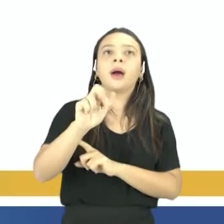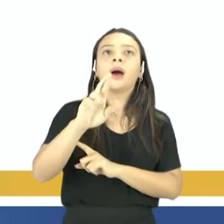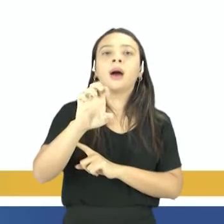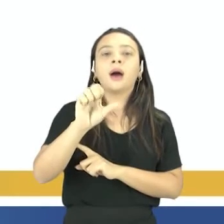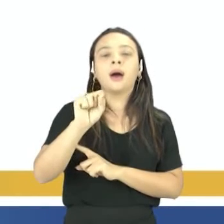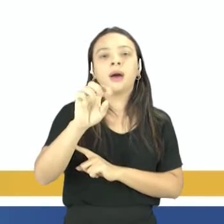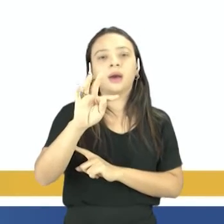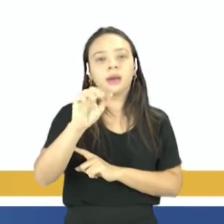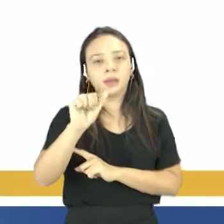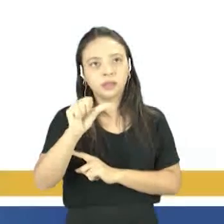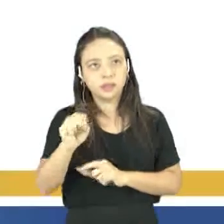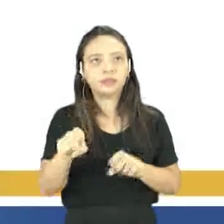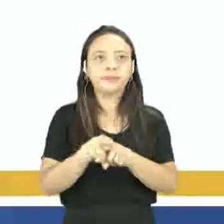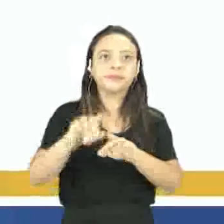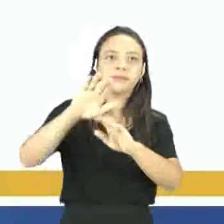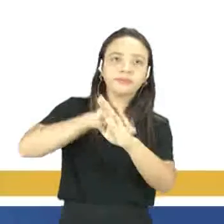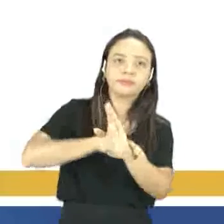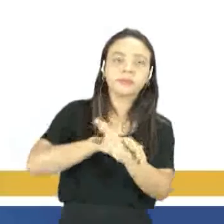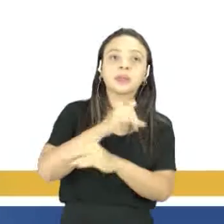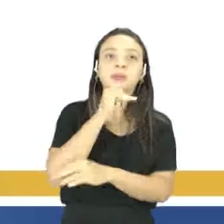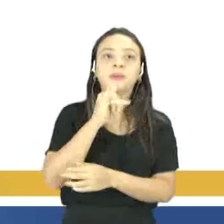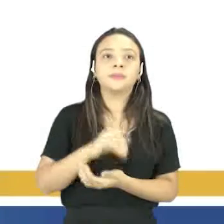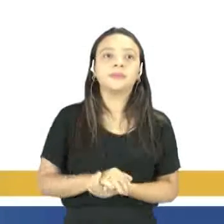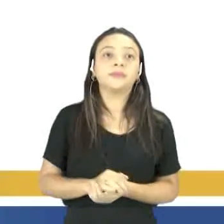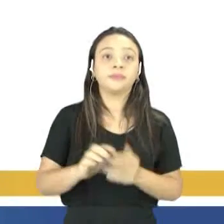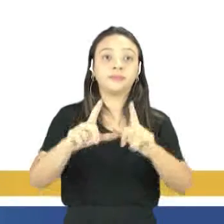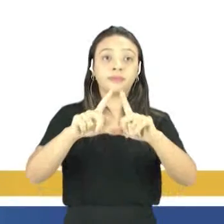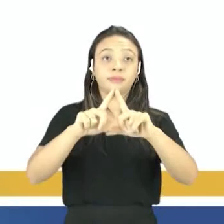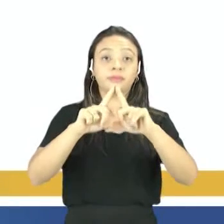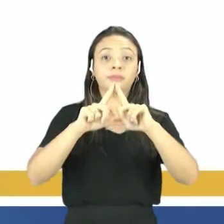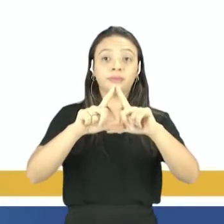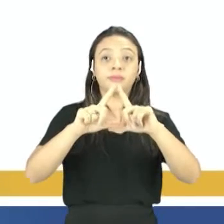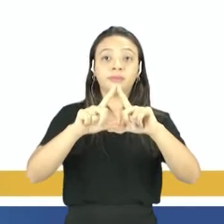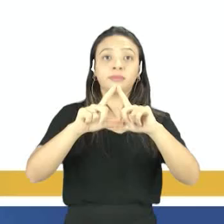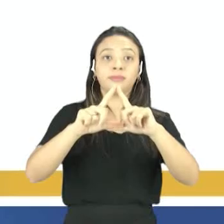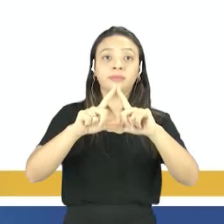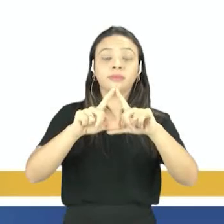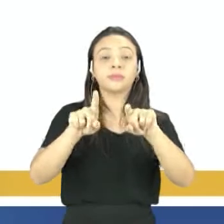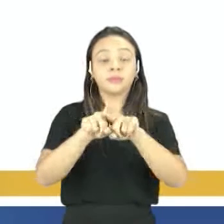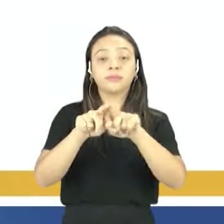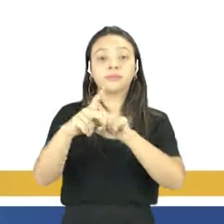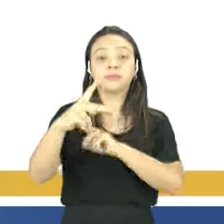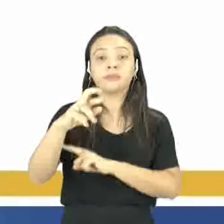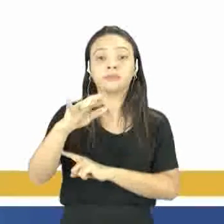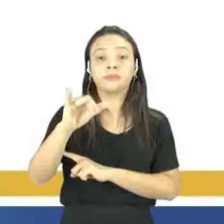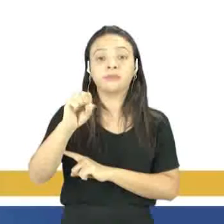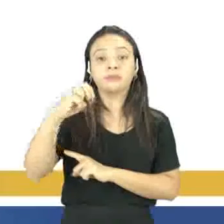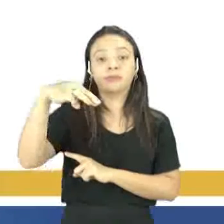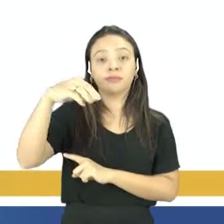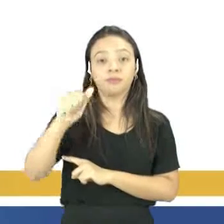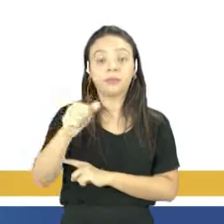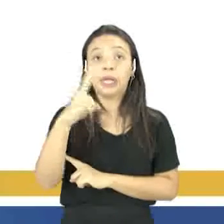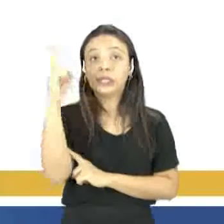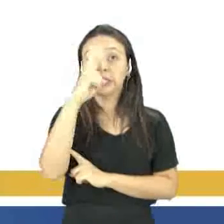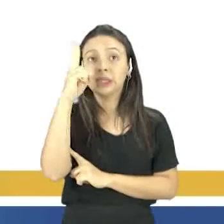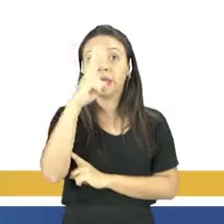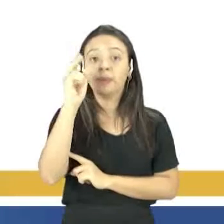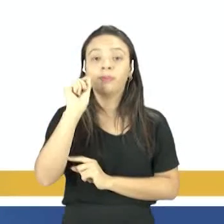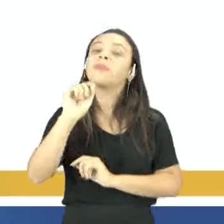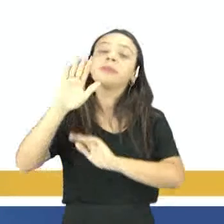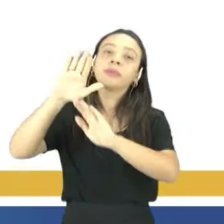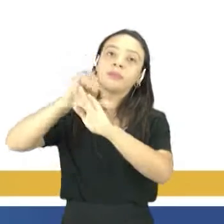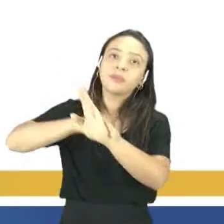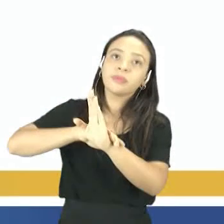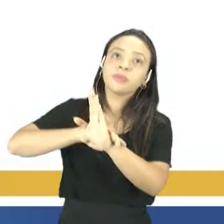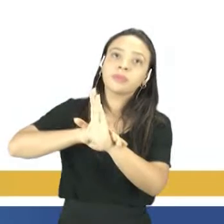né, esses poliedros têm. Então eu vou pegar uma pirâmide e vou pegar um prisma. Você lembra que as